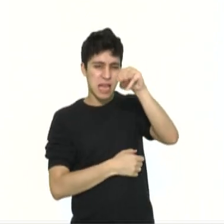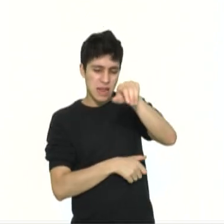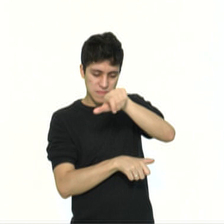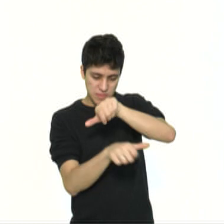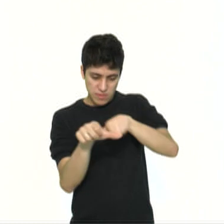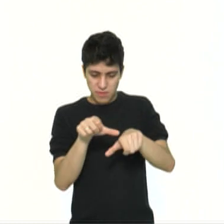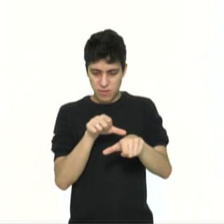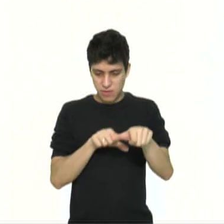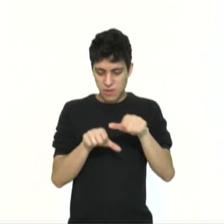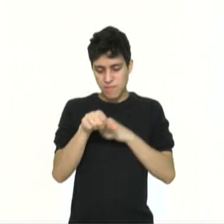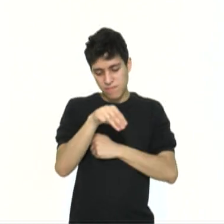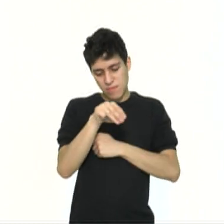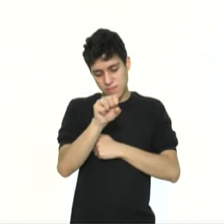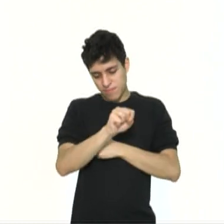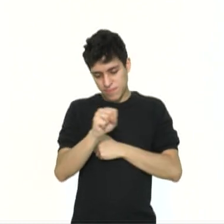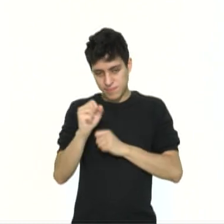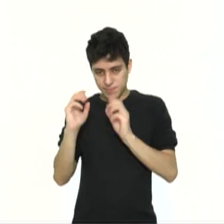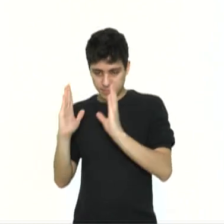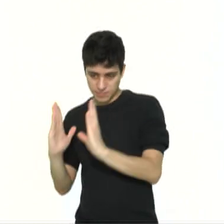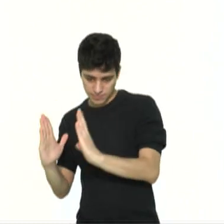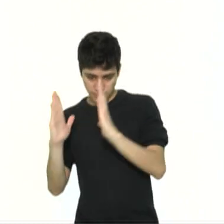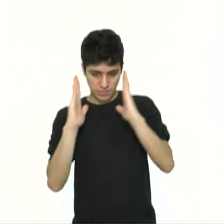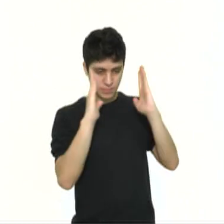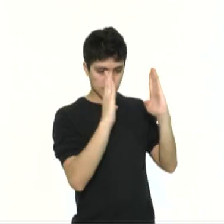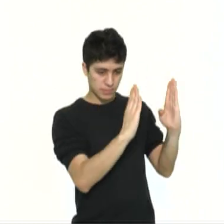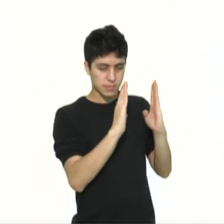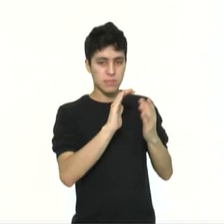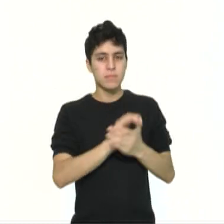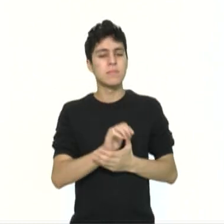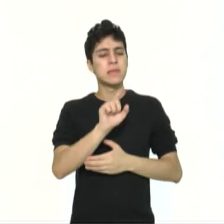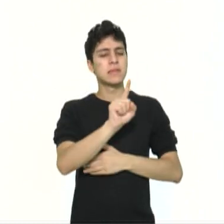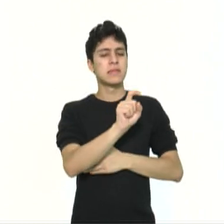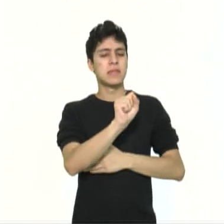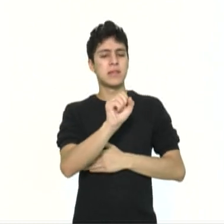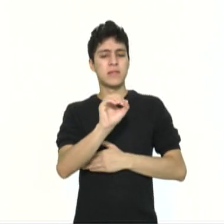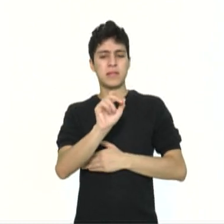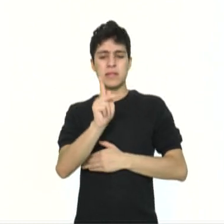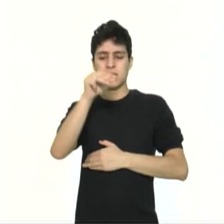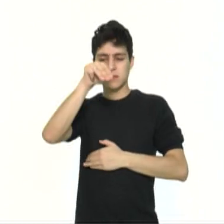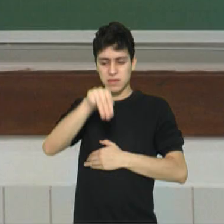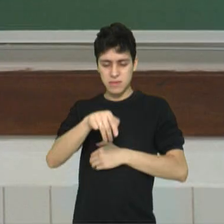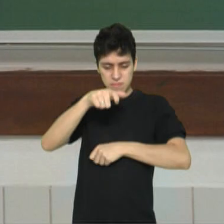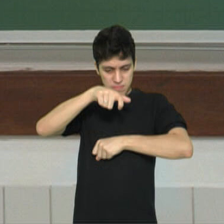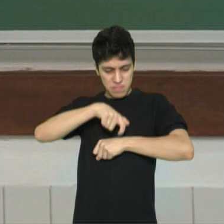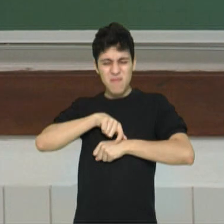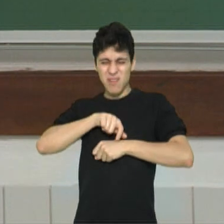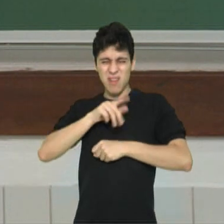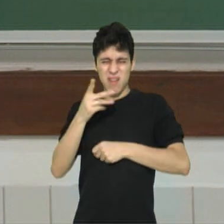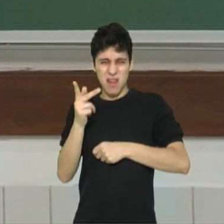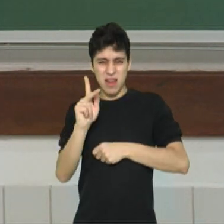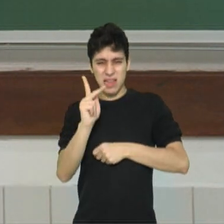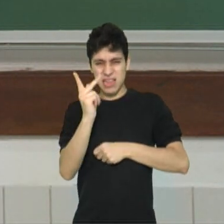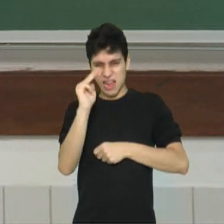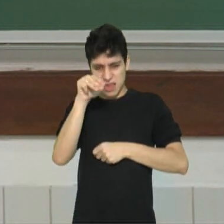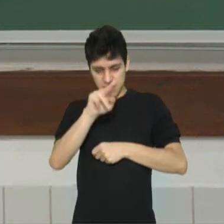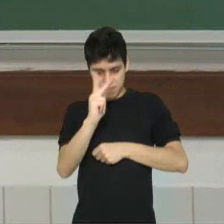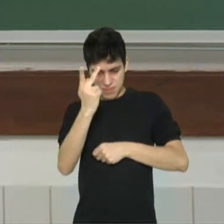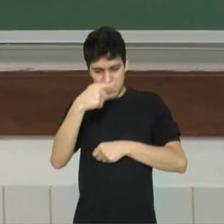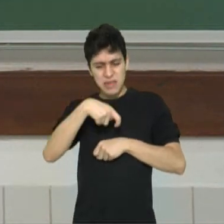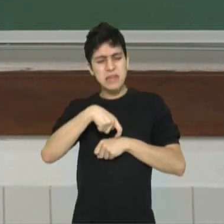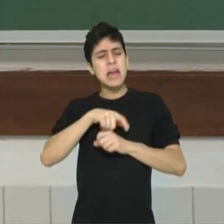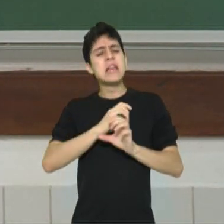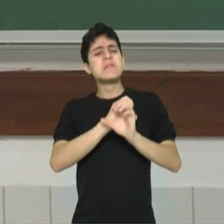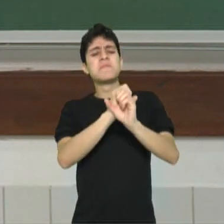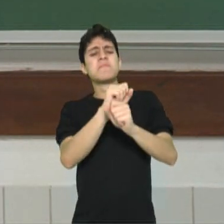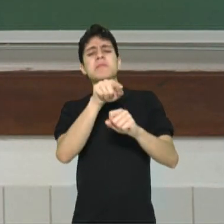por segundo, tá? 180 quilômetros por hora, quanto que isso significa, quanto que isso